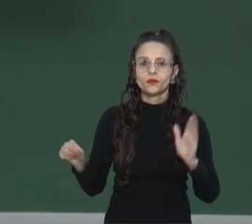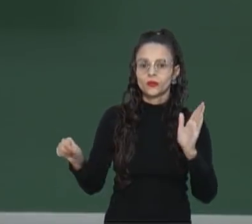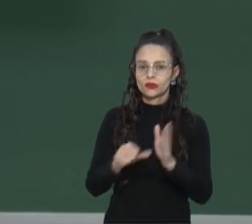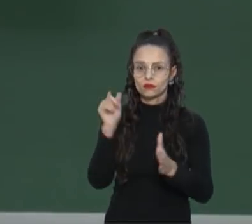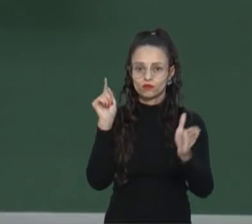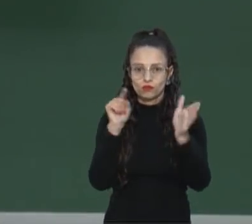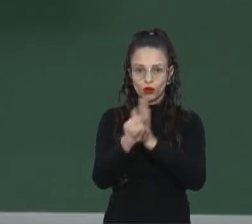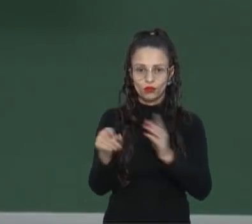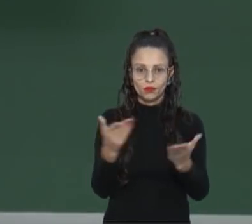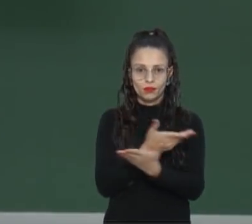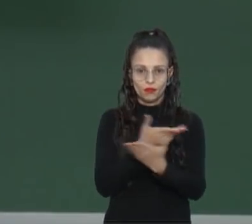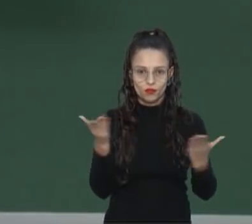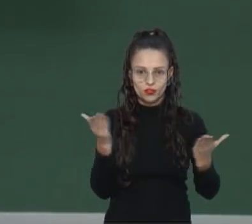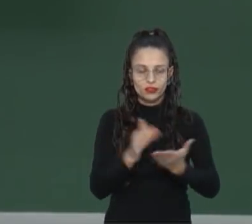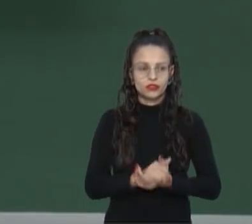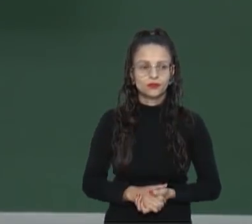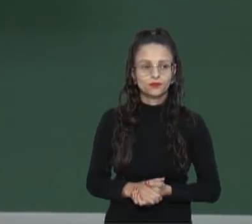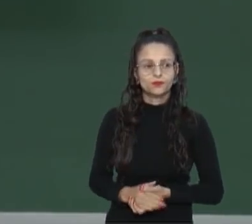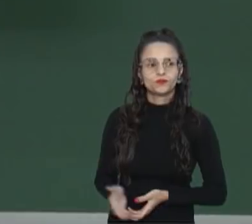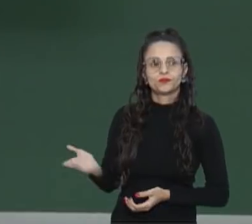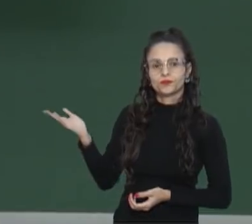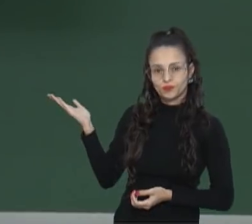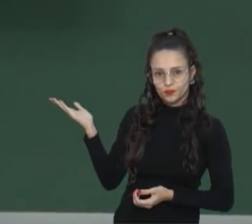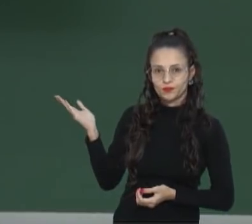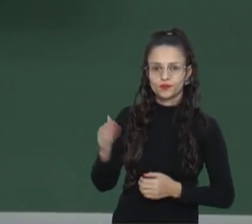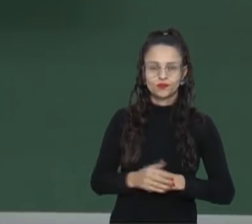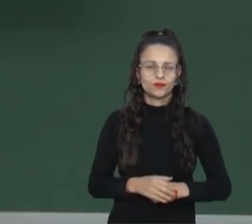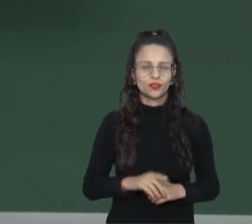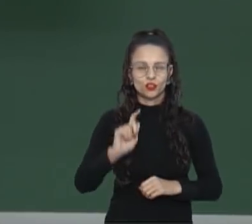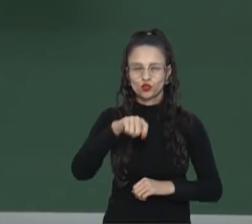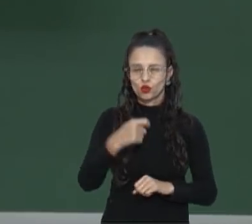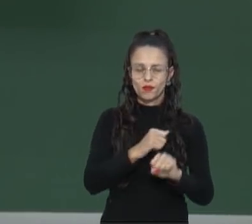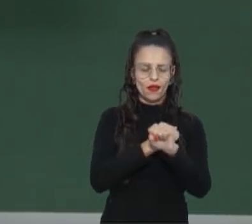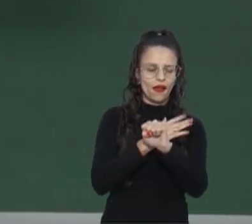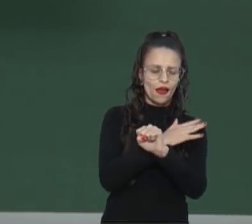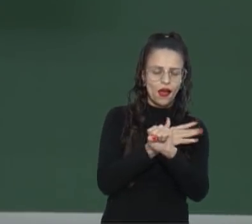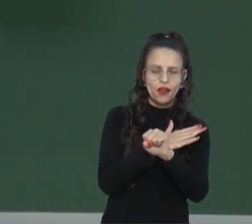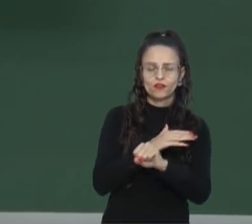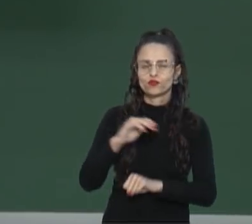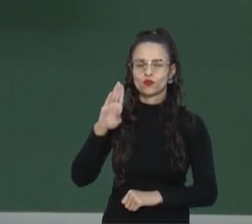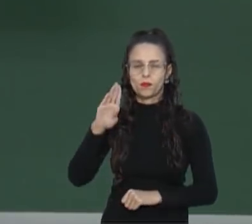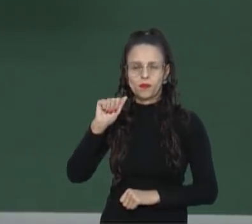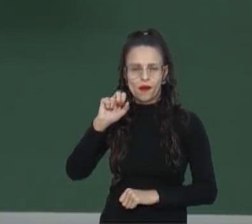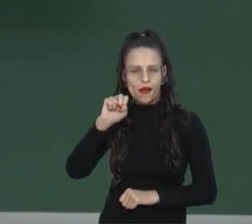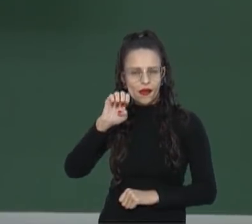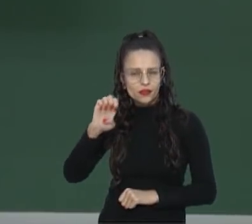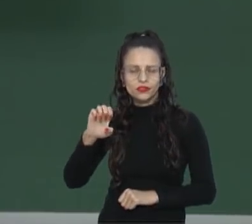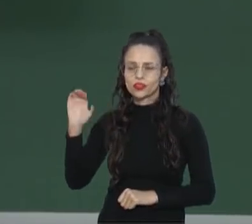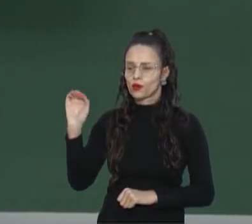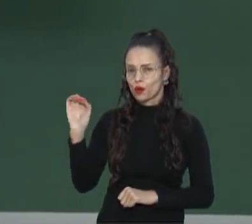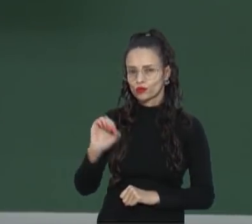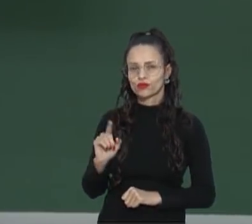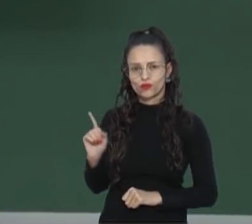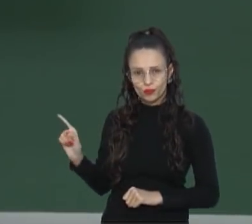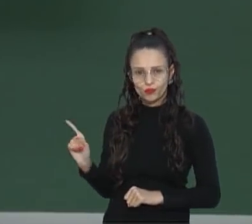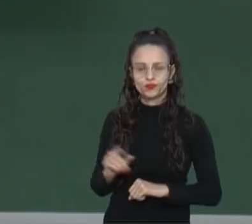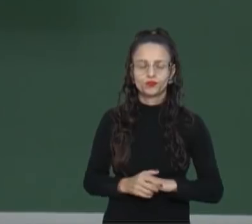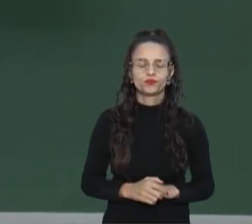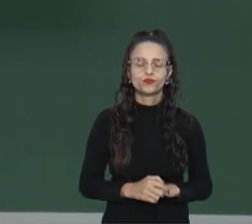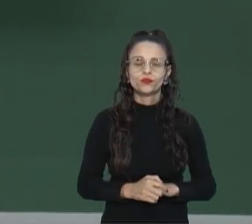perguntinha para vocês de hoje. De novo, o nosso amigo aqui que fala direto de ácidos, bases, sais, óxidos. O Svante